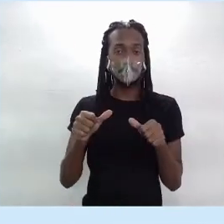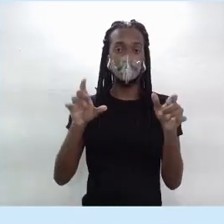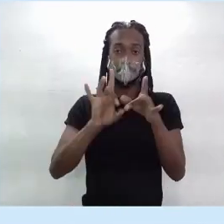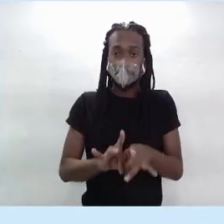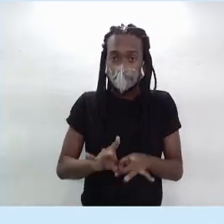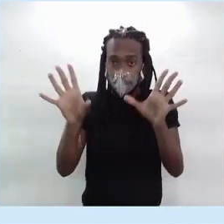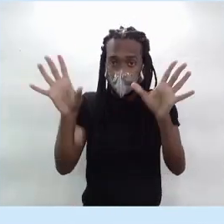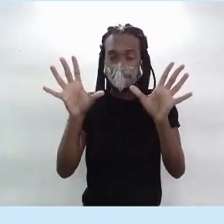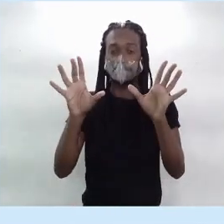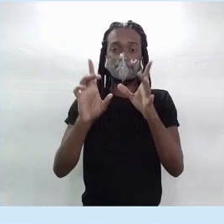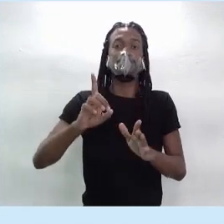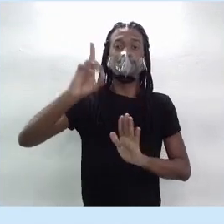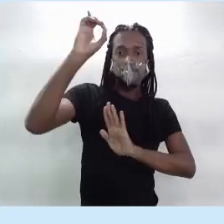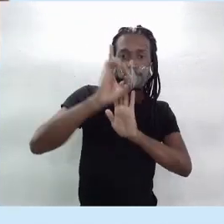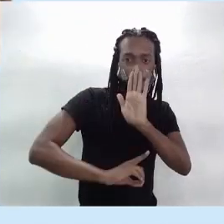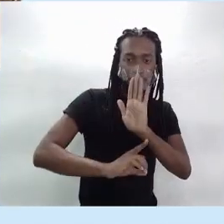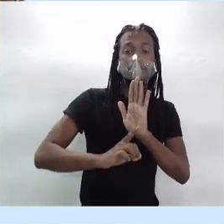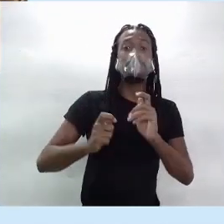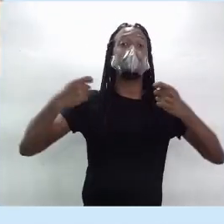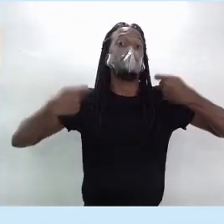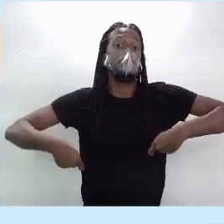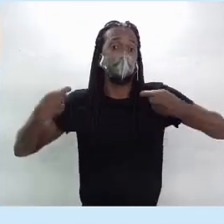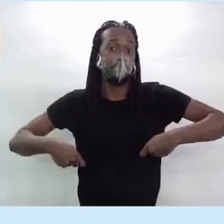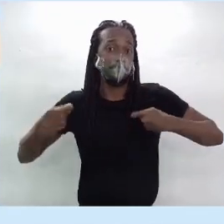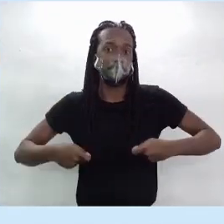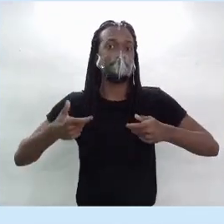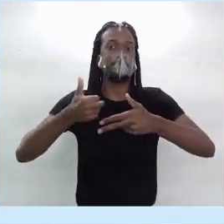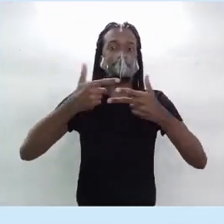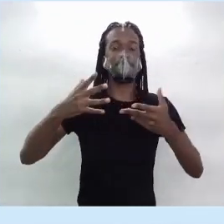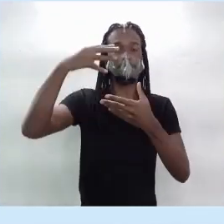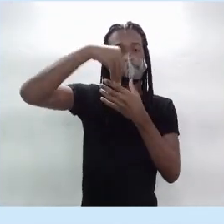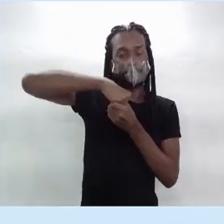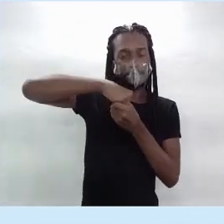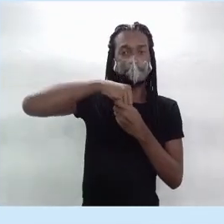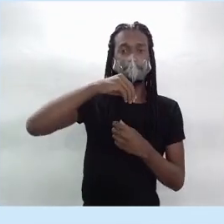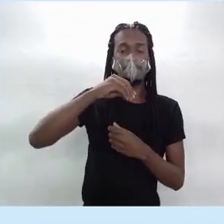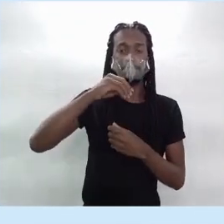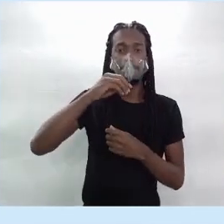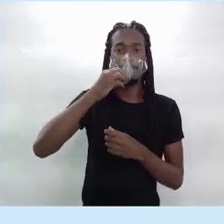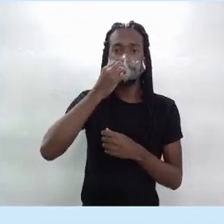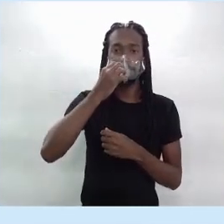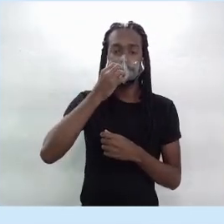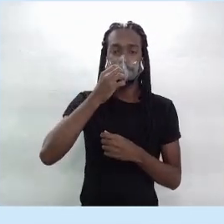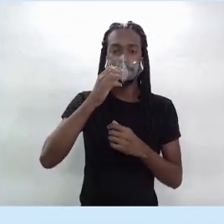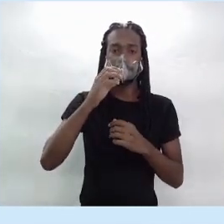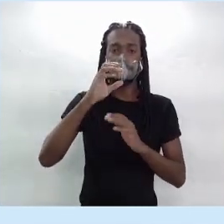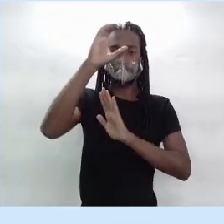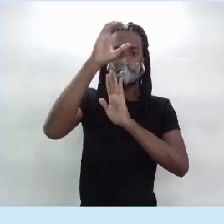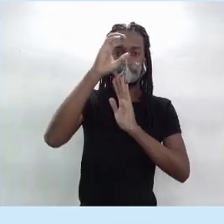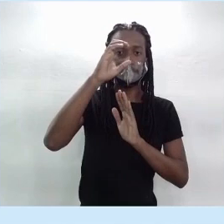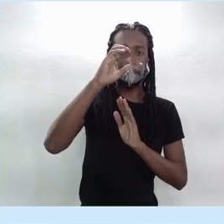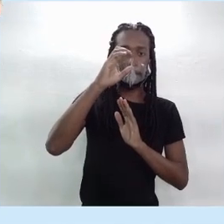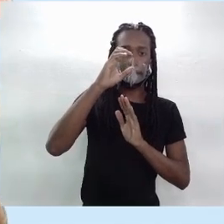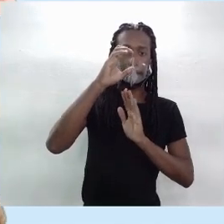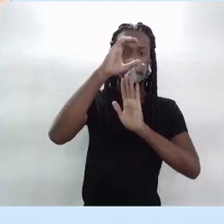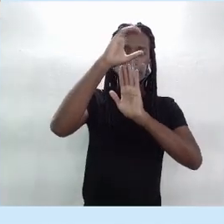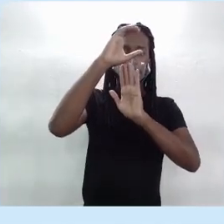liberdade, os direitos, os deveres do cidadão brasileiro. Para você,